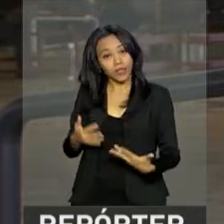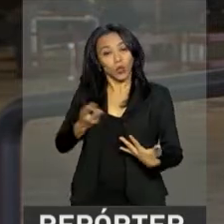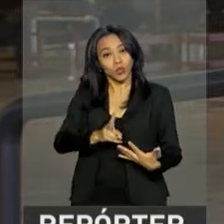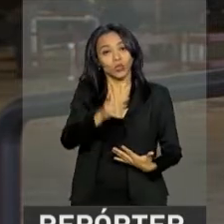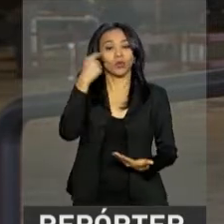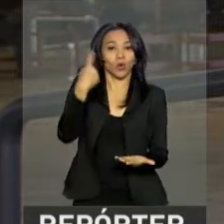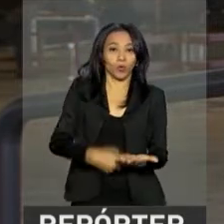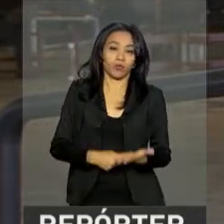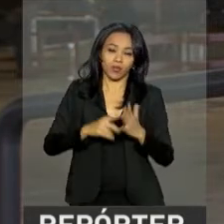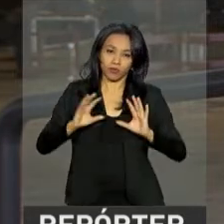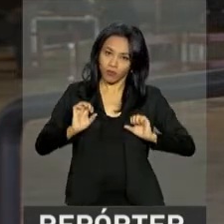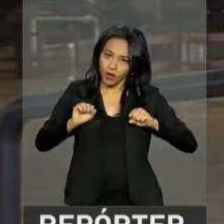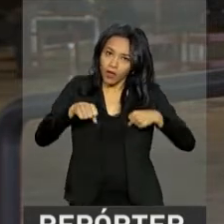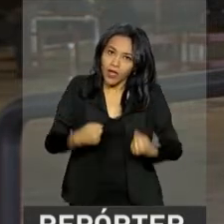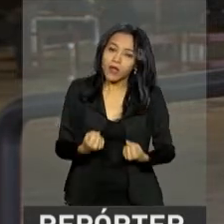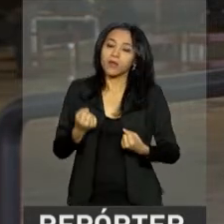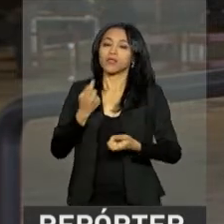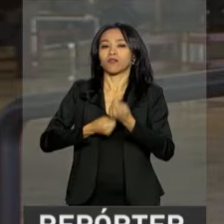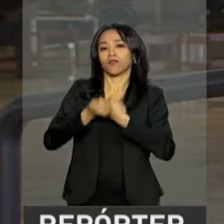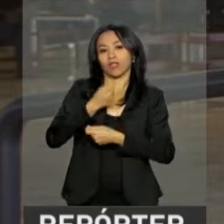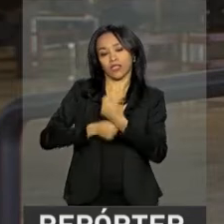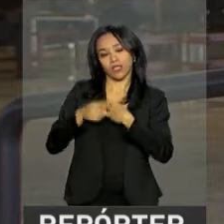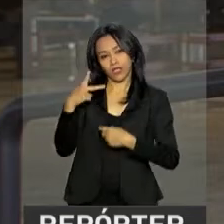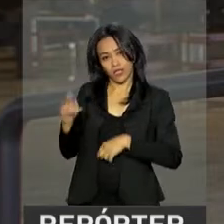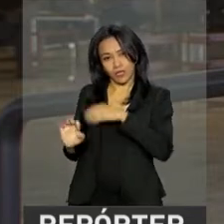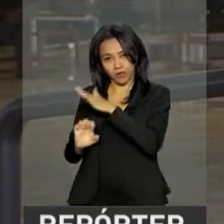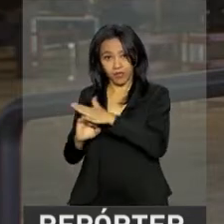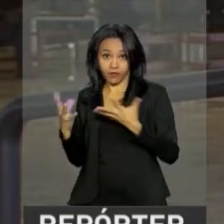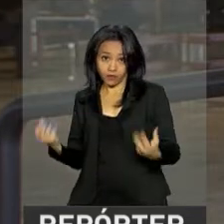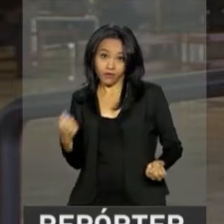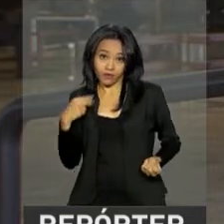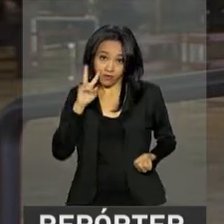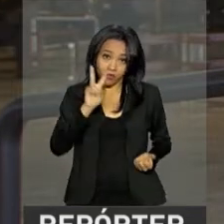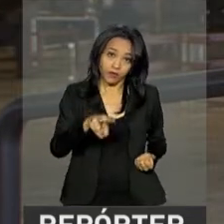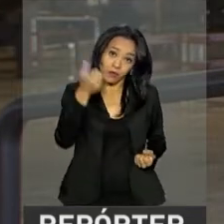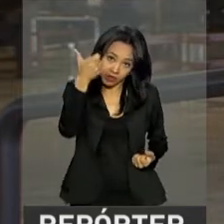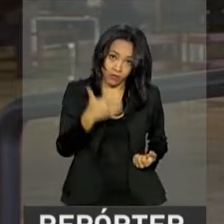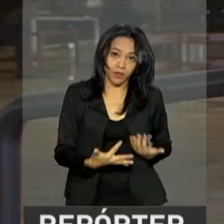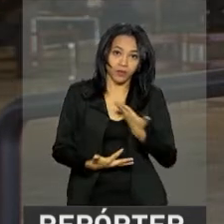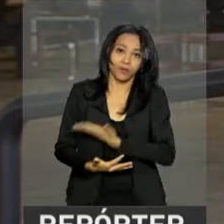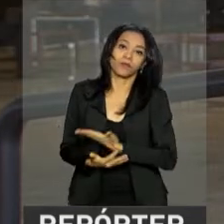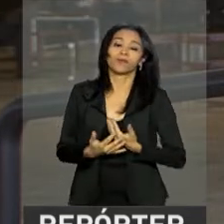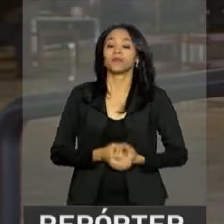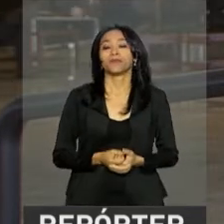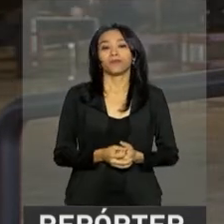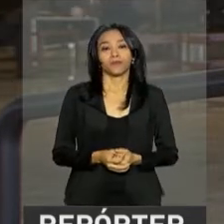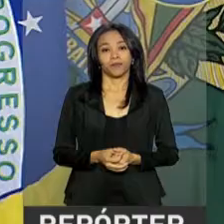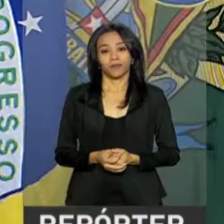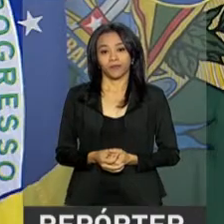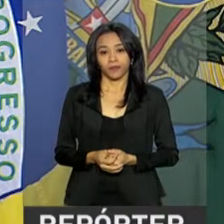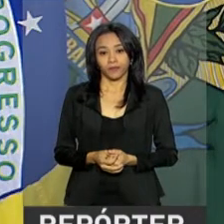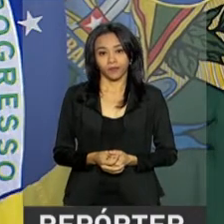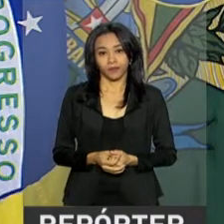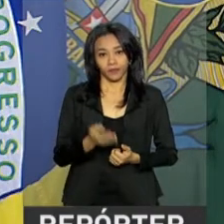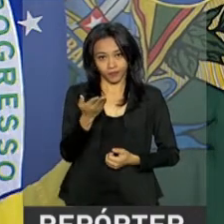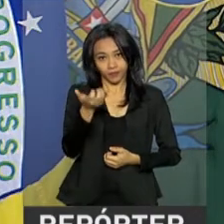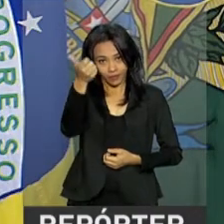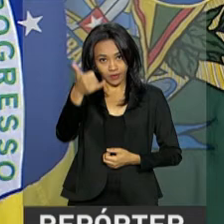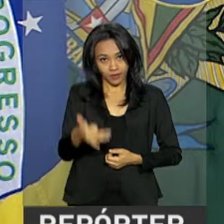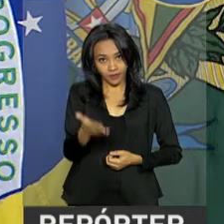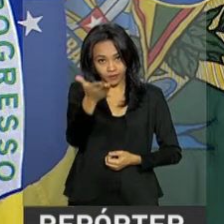recuperação financeira da petrobras vamos assistir agora um trecho do que disse o presidente meu